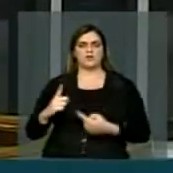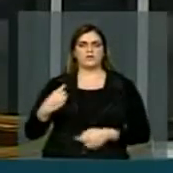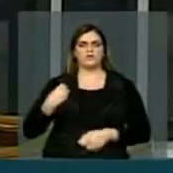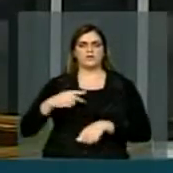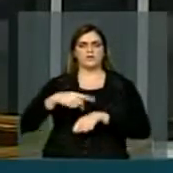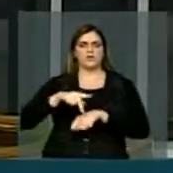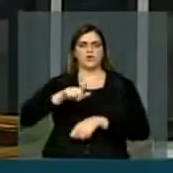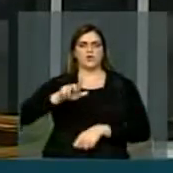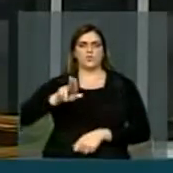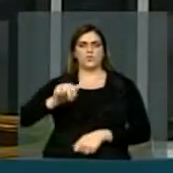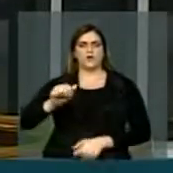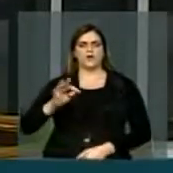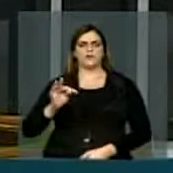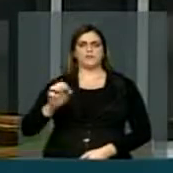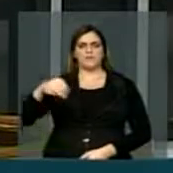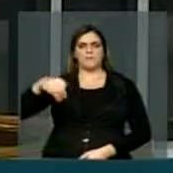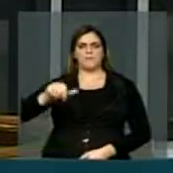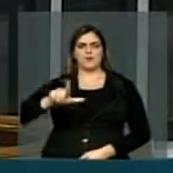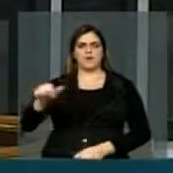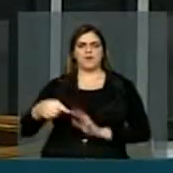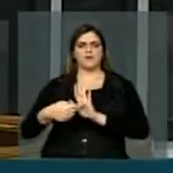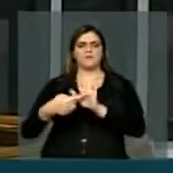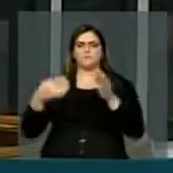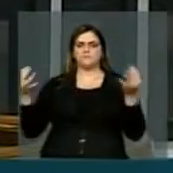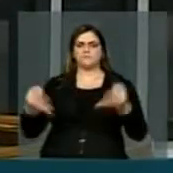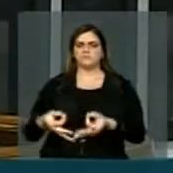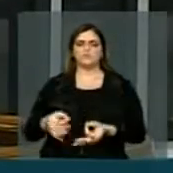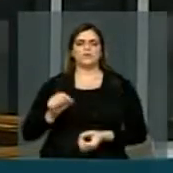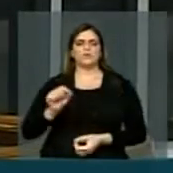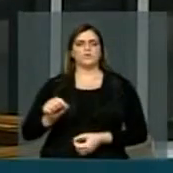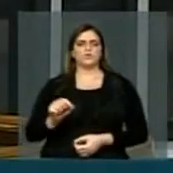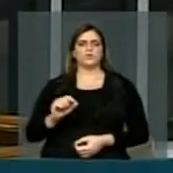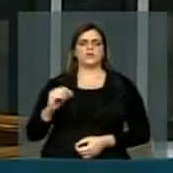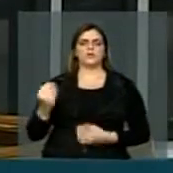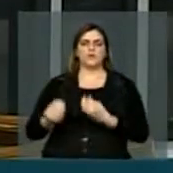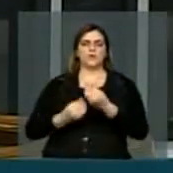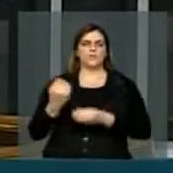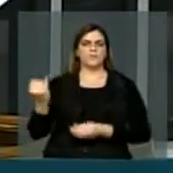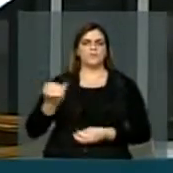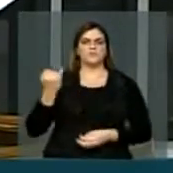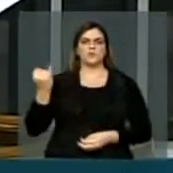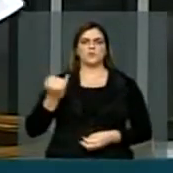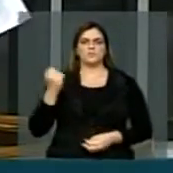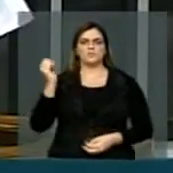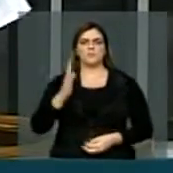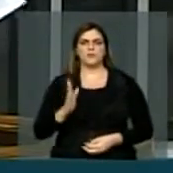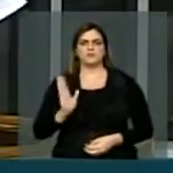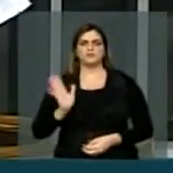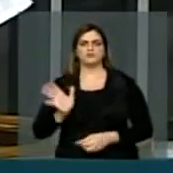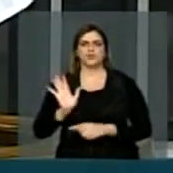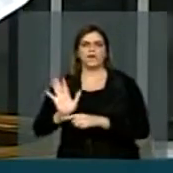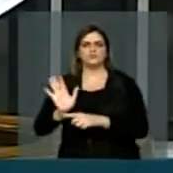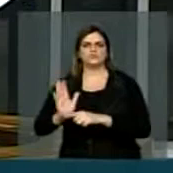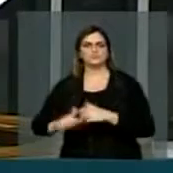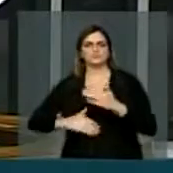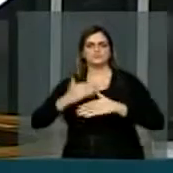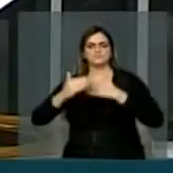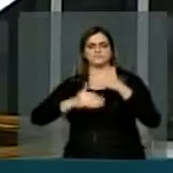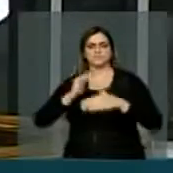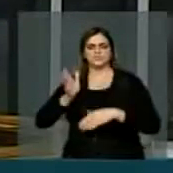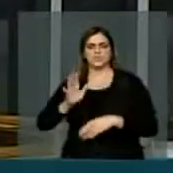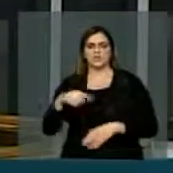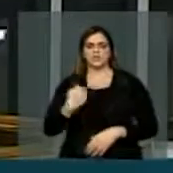Guatemala, mostrando de forma inequívoca o quanto que o Brasil já avançou.